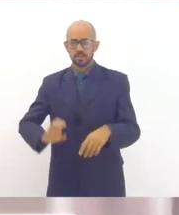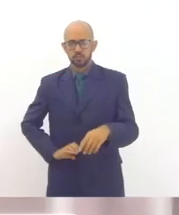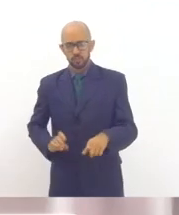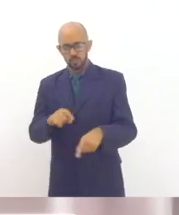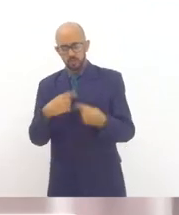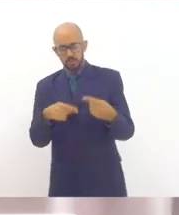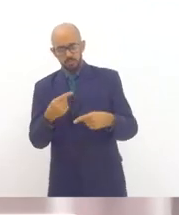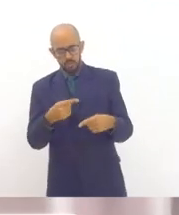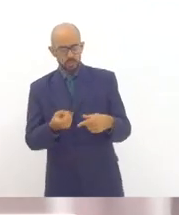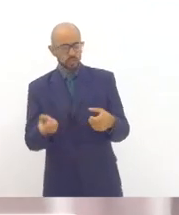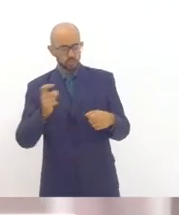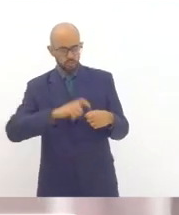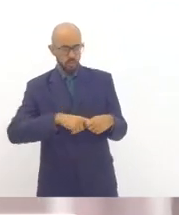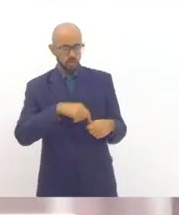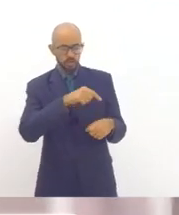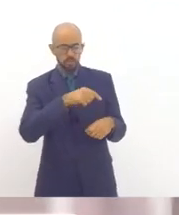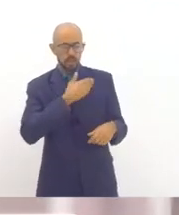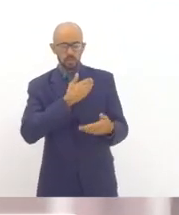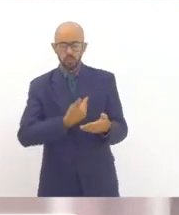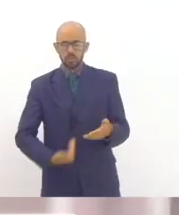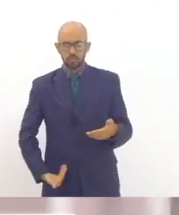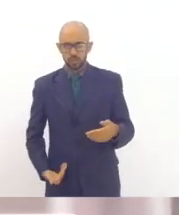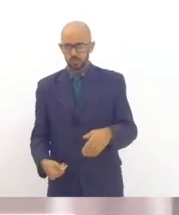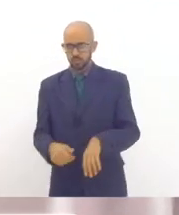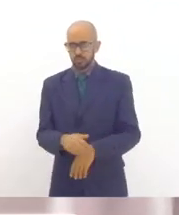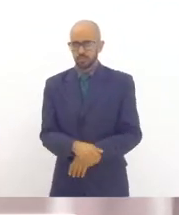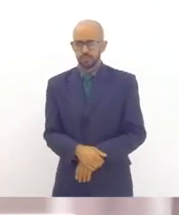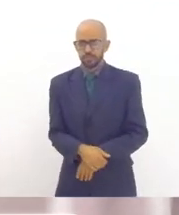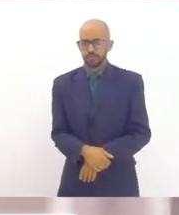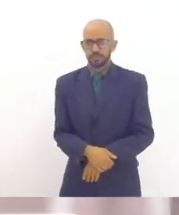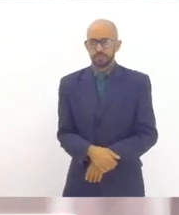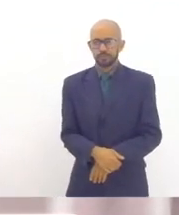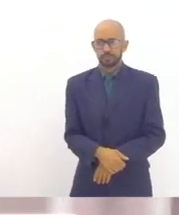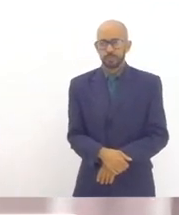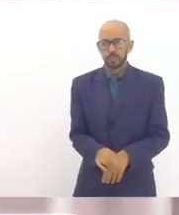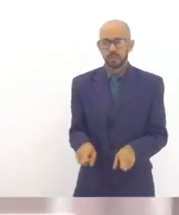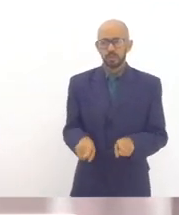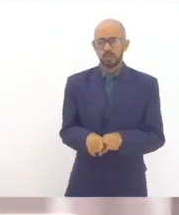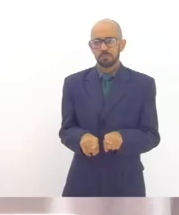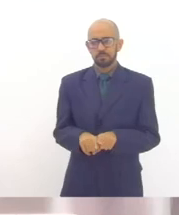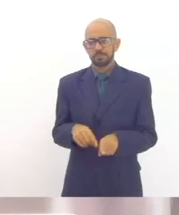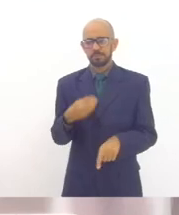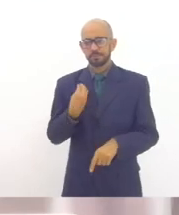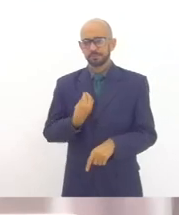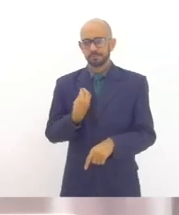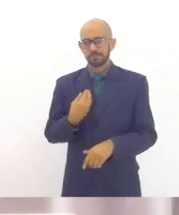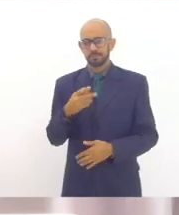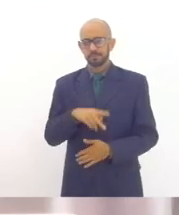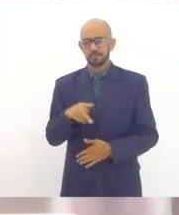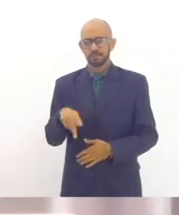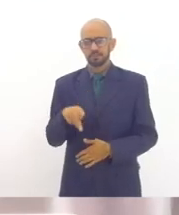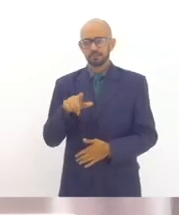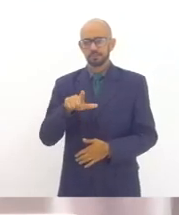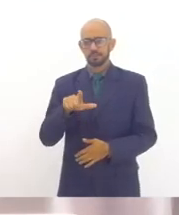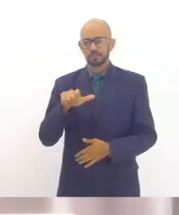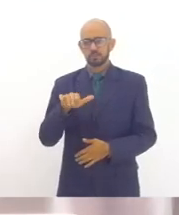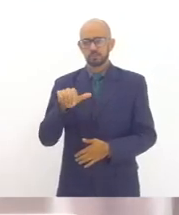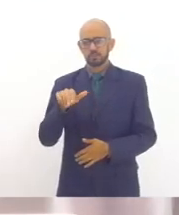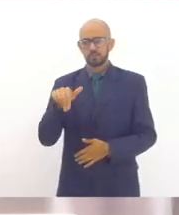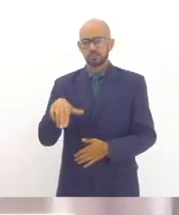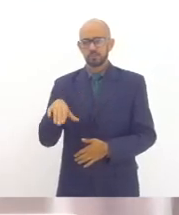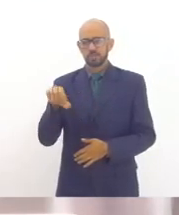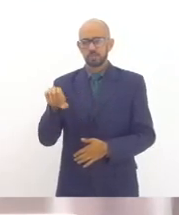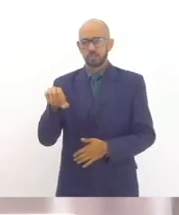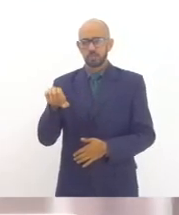ouvi-los e volta a tentar fazer os encaminhamentos. Destaco aqui a presença também da professora Luciane, da UPES.